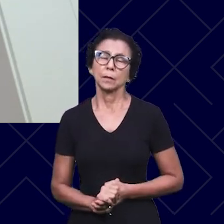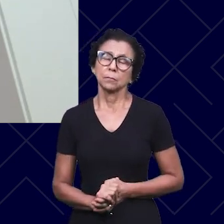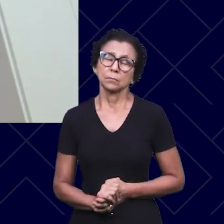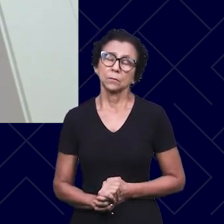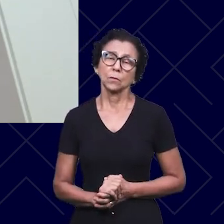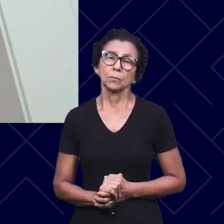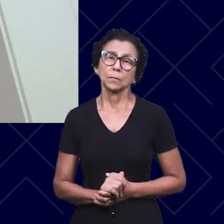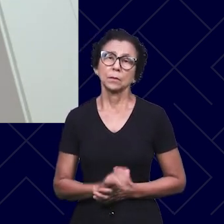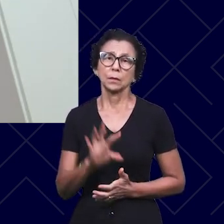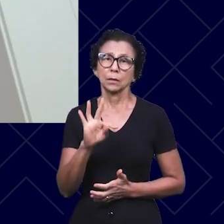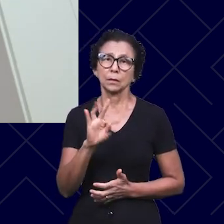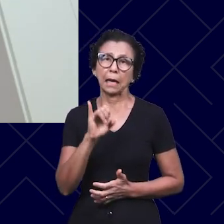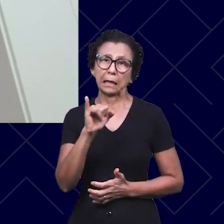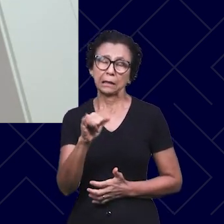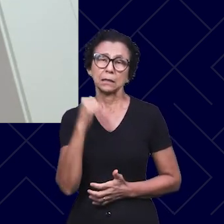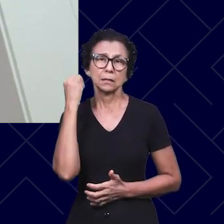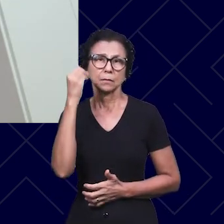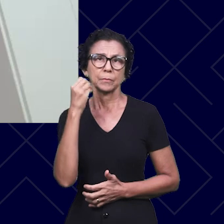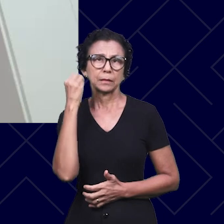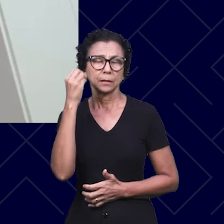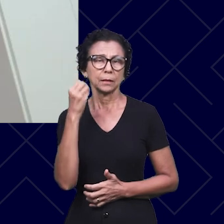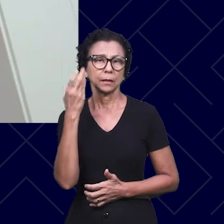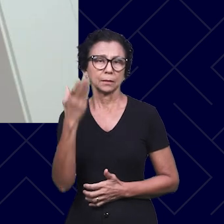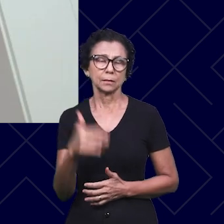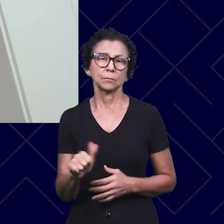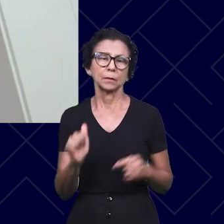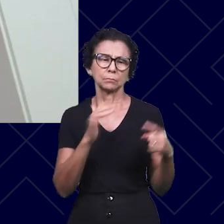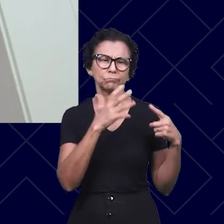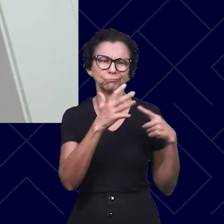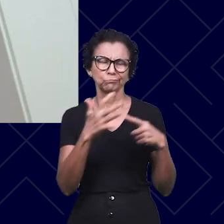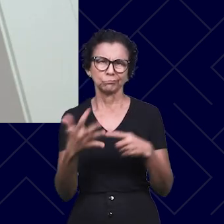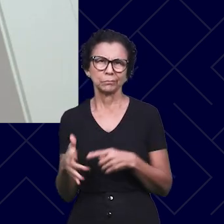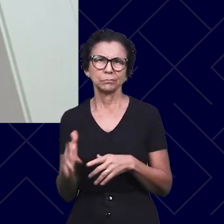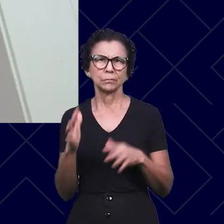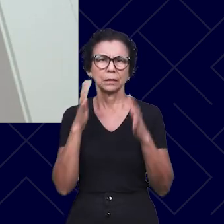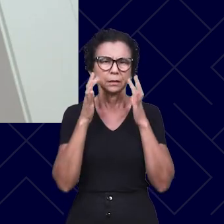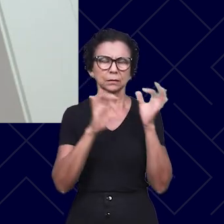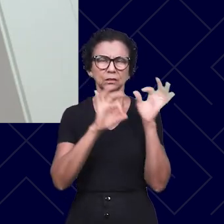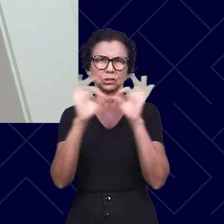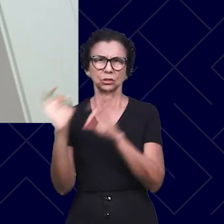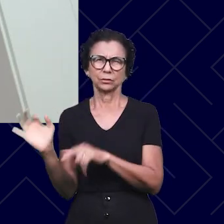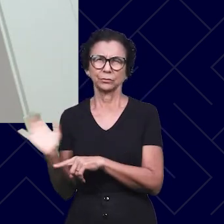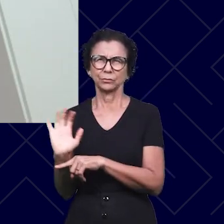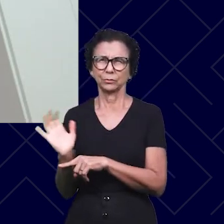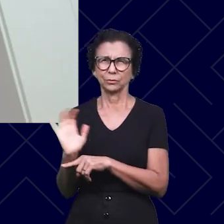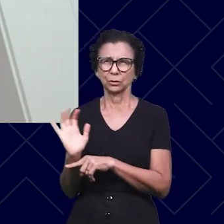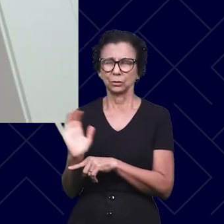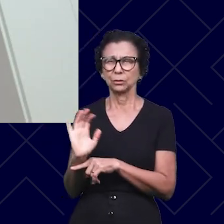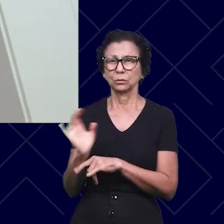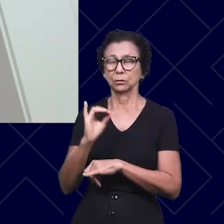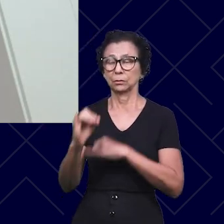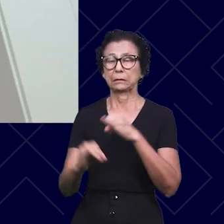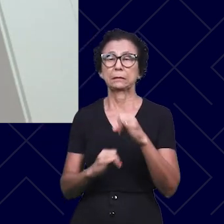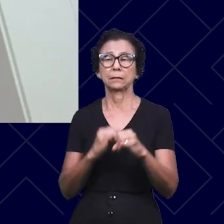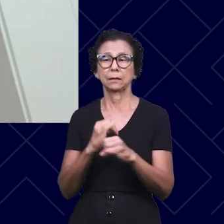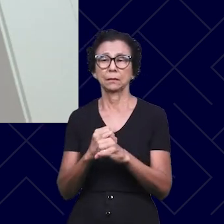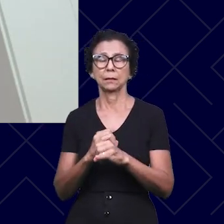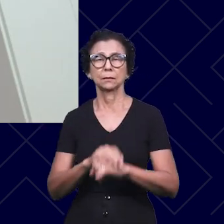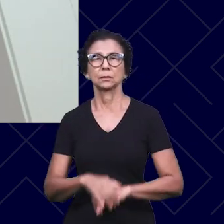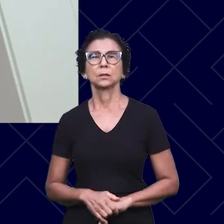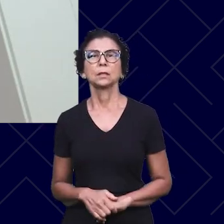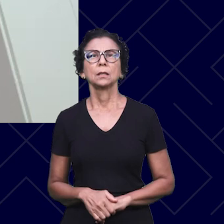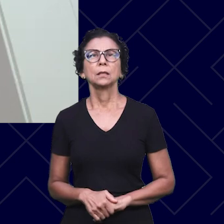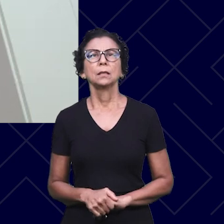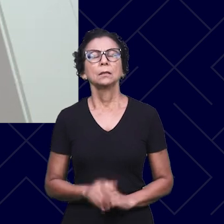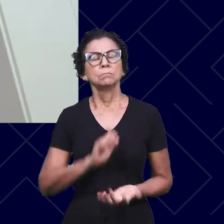parte de TI. Então, assim, a parte de software dela, eu tive que ver muitos vídeos na internet, né? Eu ficava vendo vários